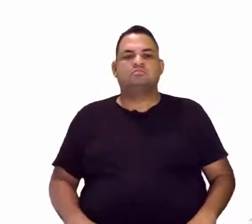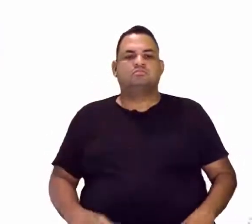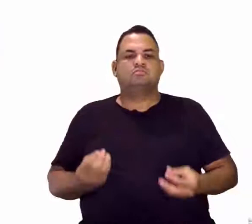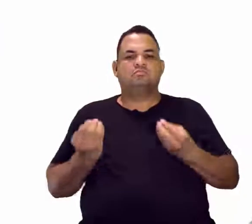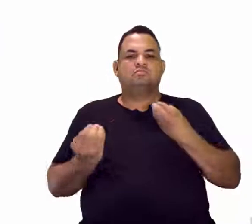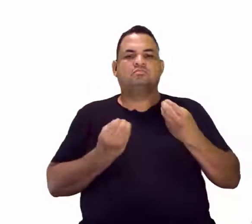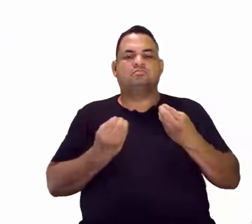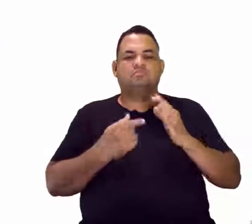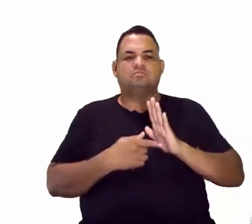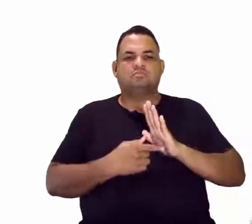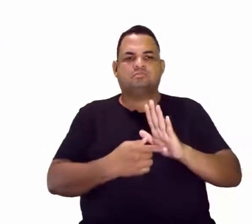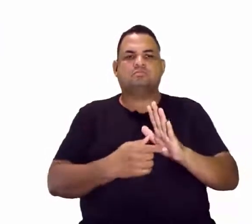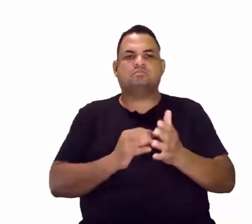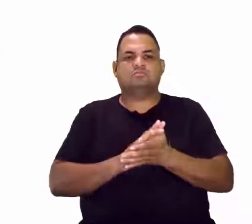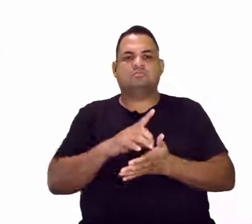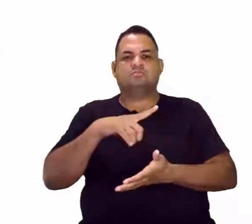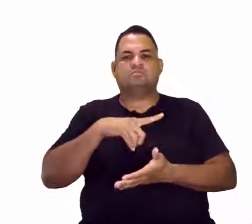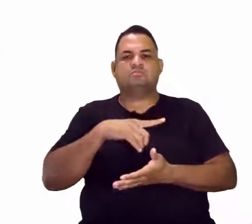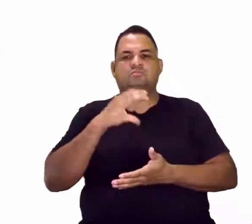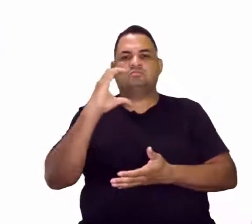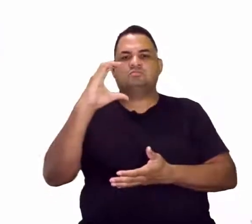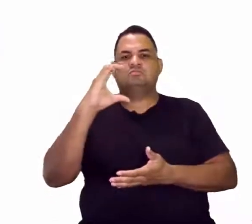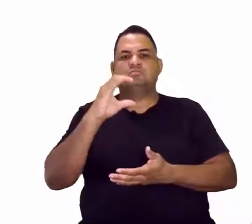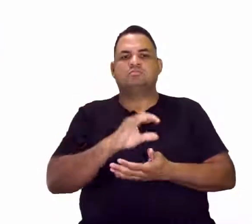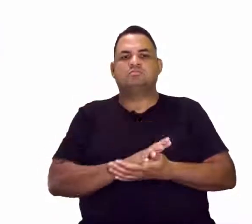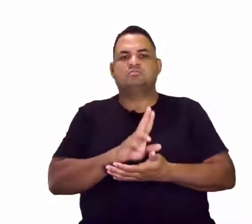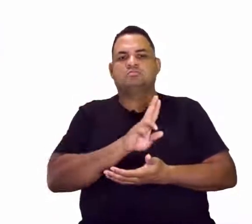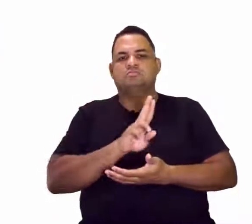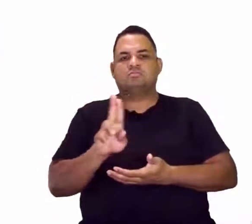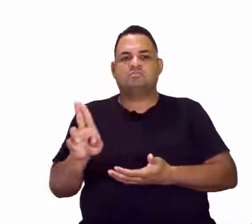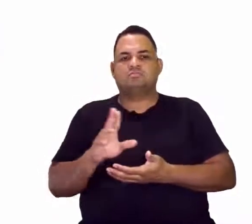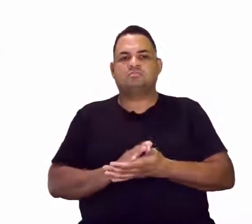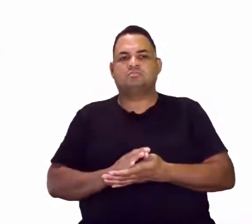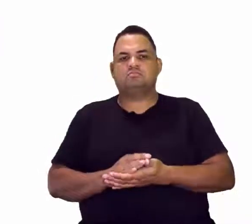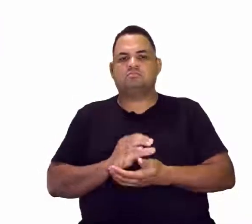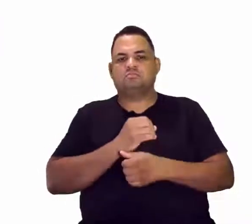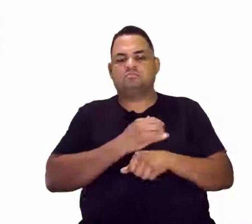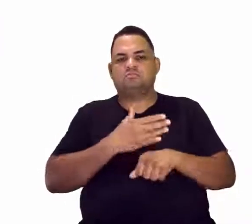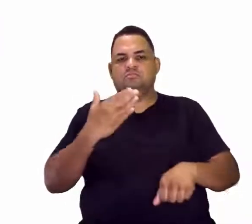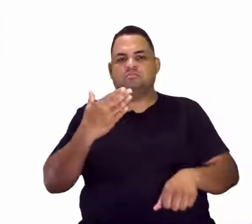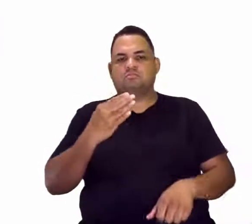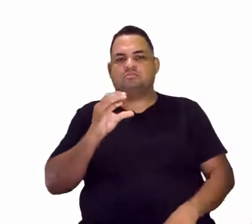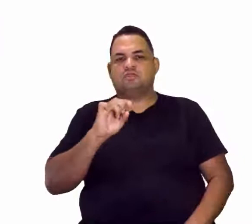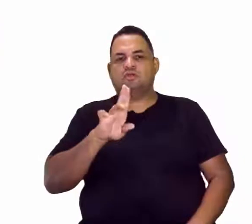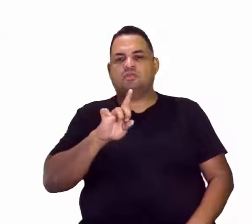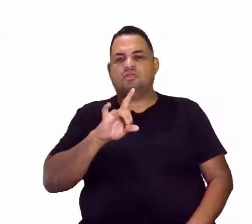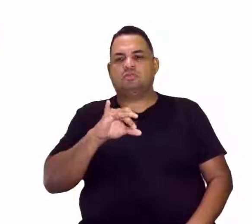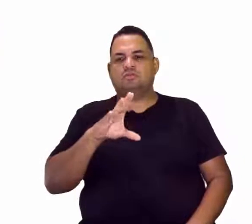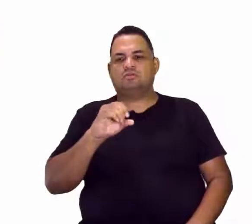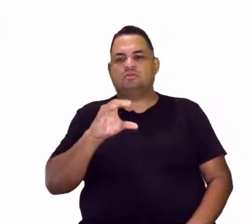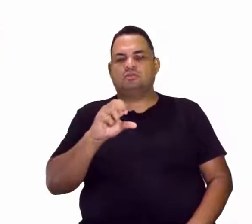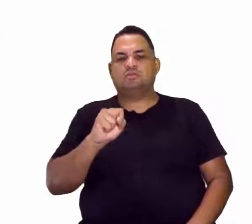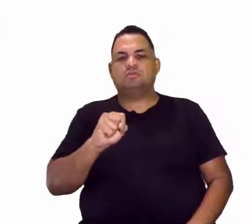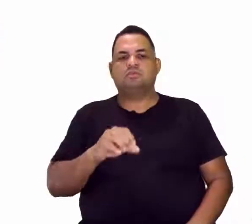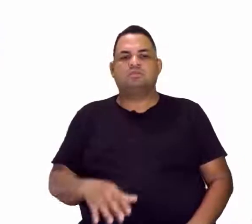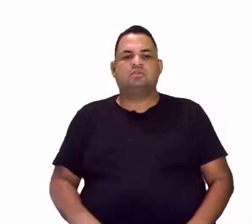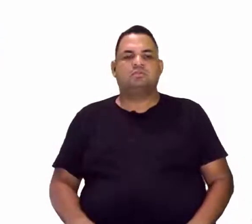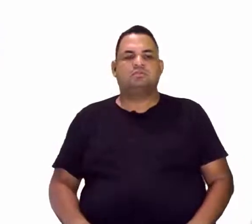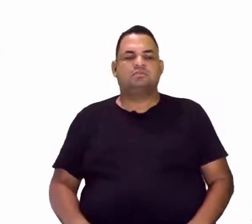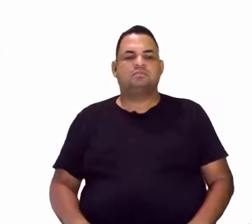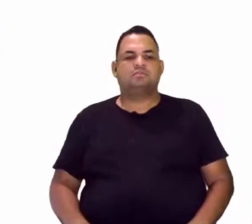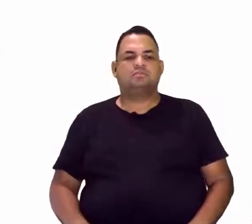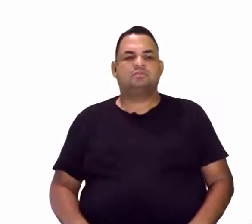como eles apresentam carbono, aí eles levam o nome de ácidos orgânicos. Os